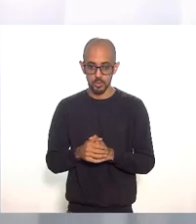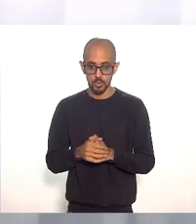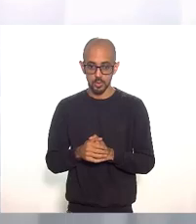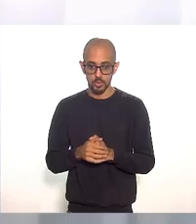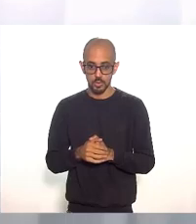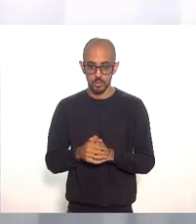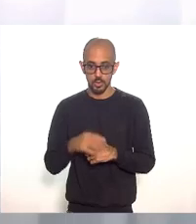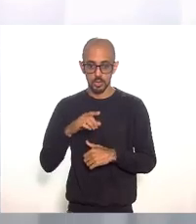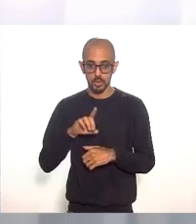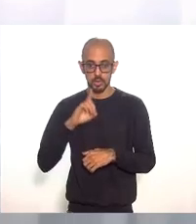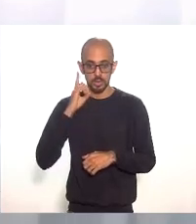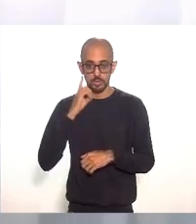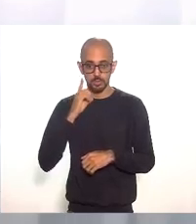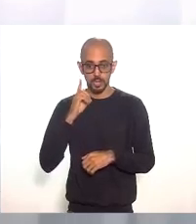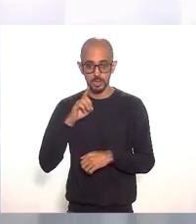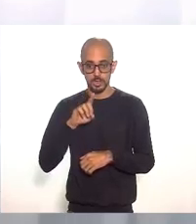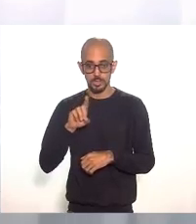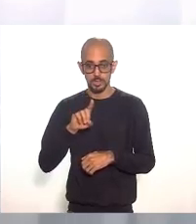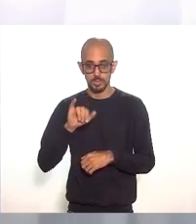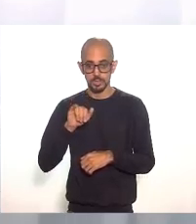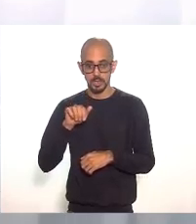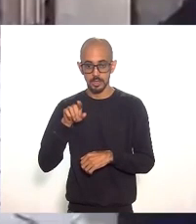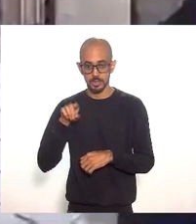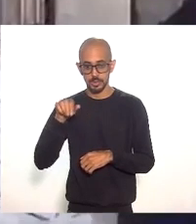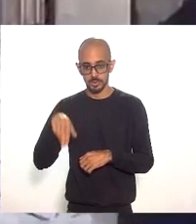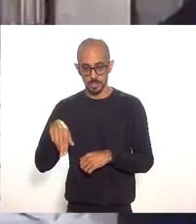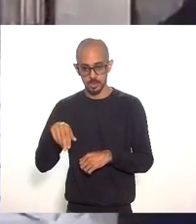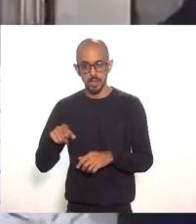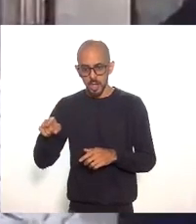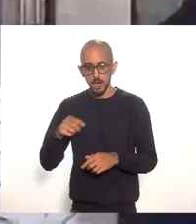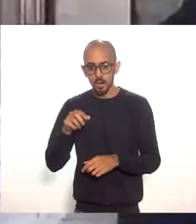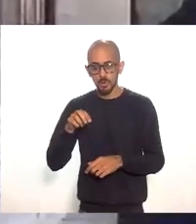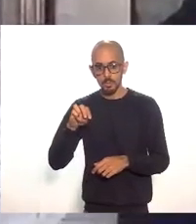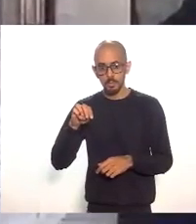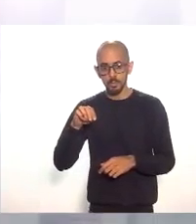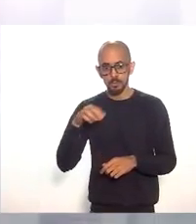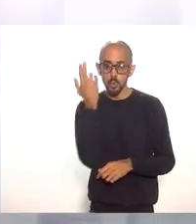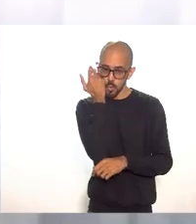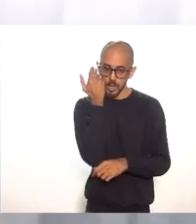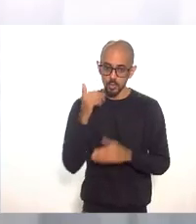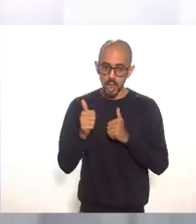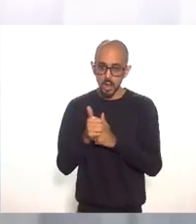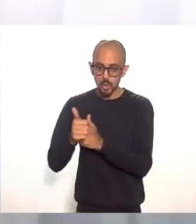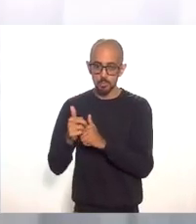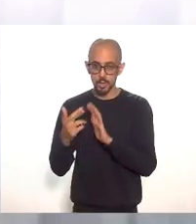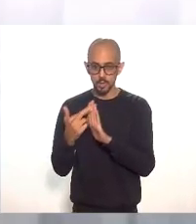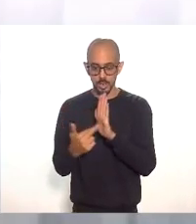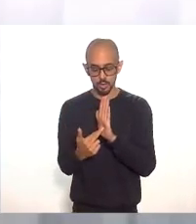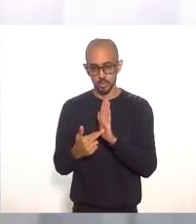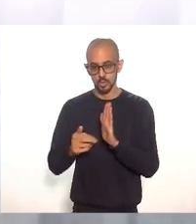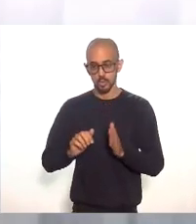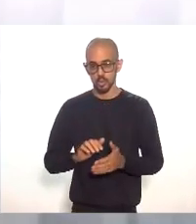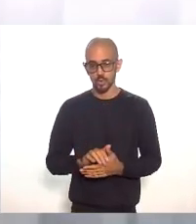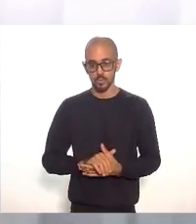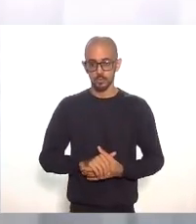Deputada Zeidan. Acompanha o relator, presidente. Deputado Eliomar Coelho, acompanha o